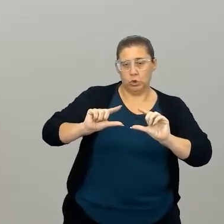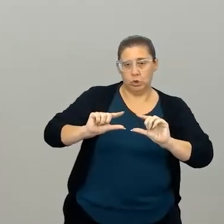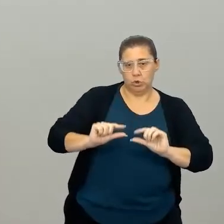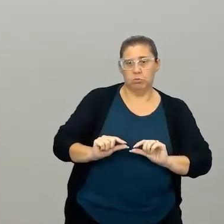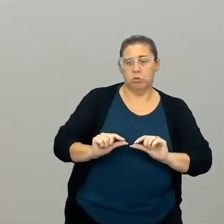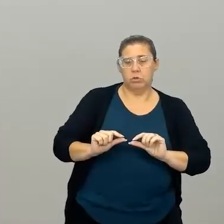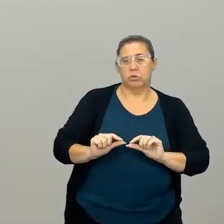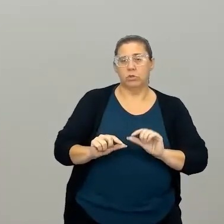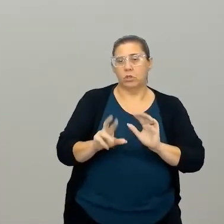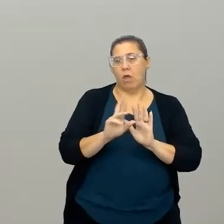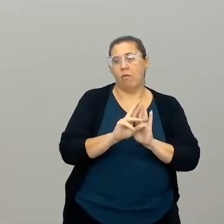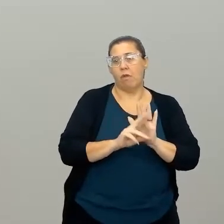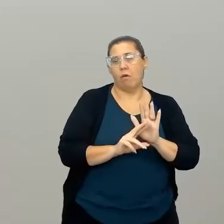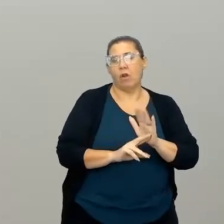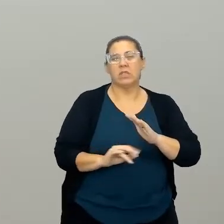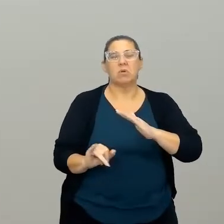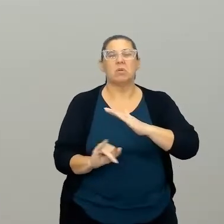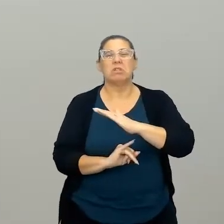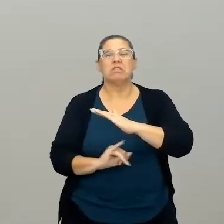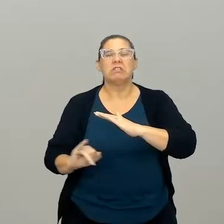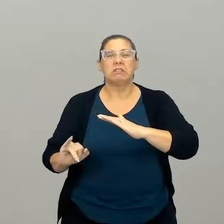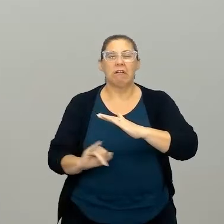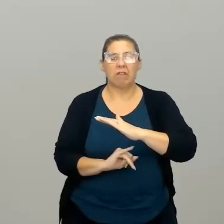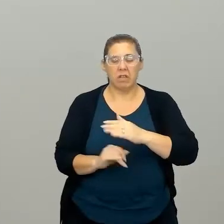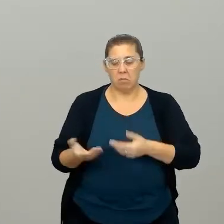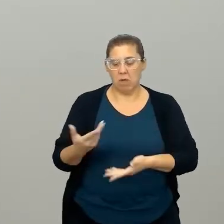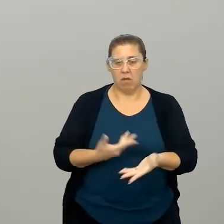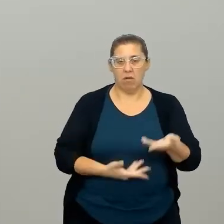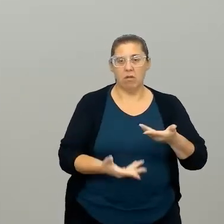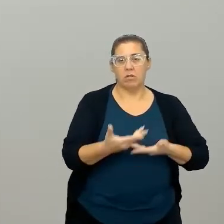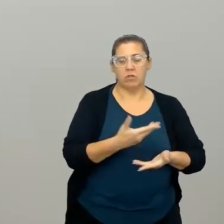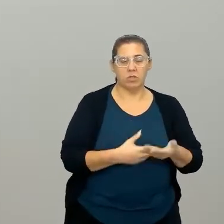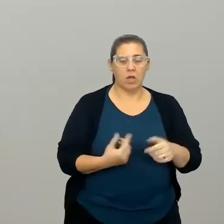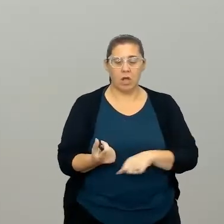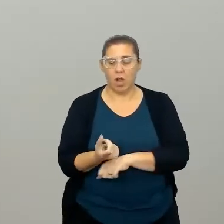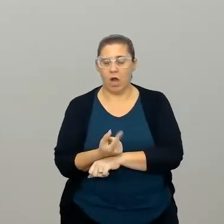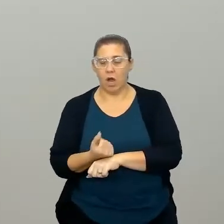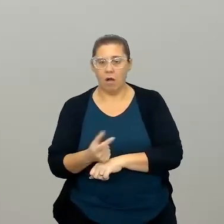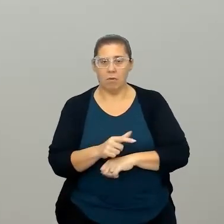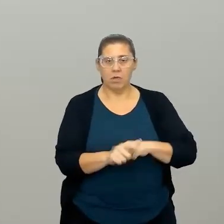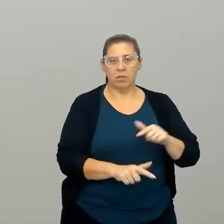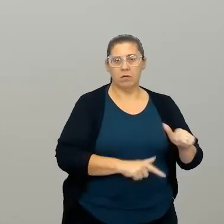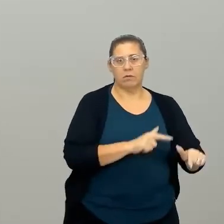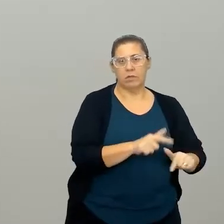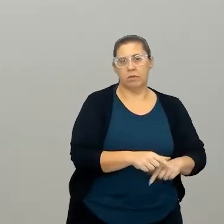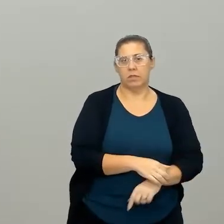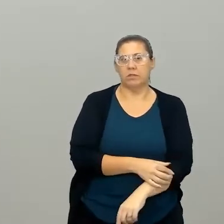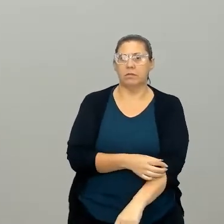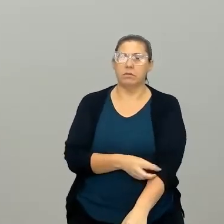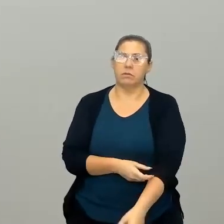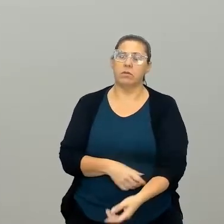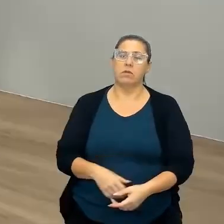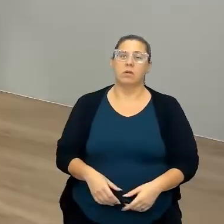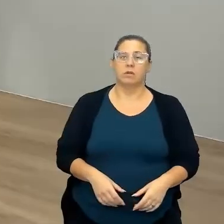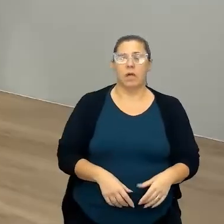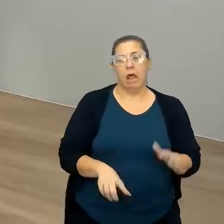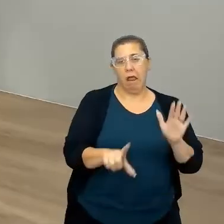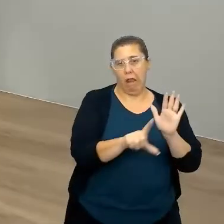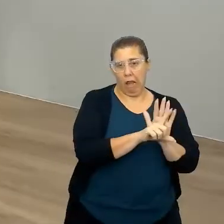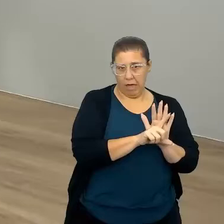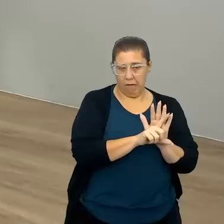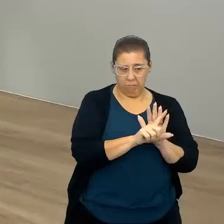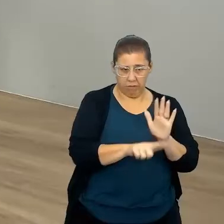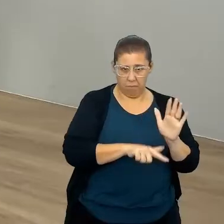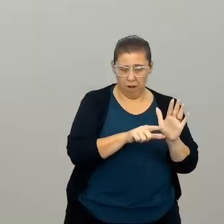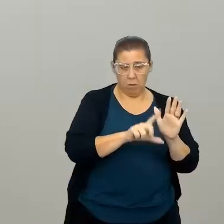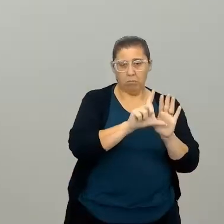das regulações institucionais na mediação da relação entre capital e trabalho. Traduza, menos leis trabalhistas,